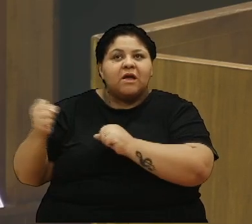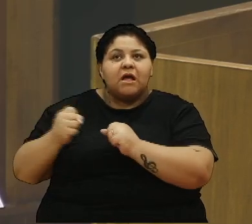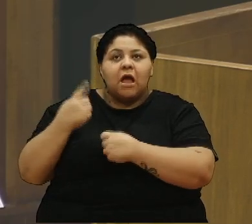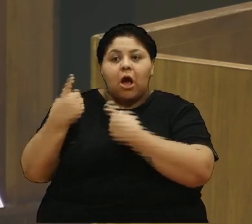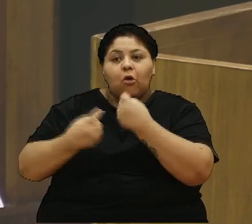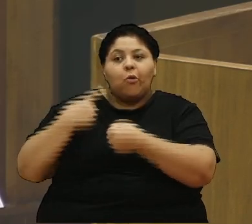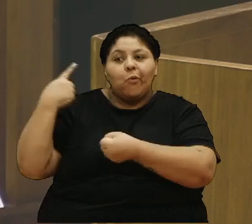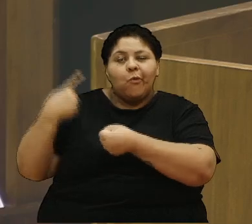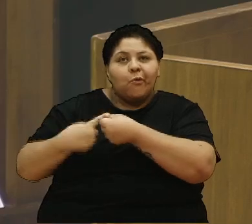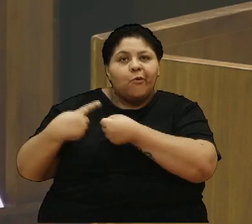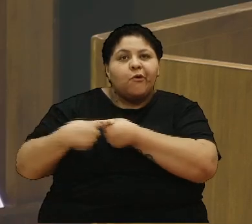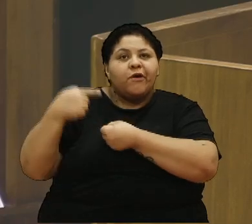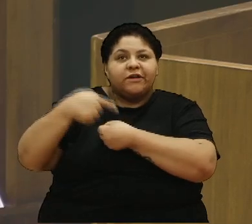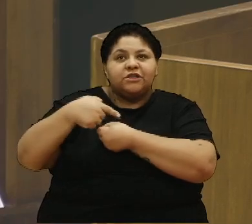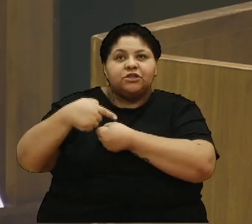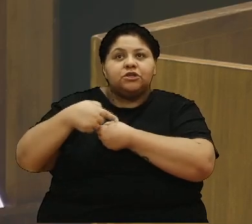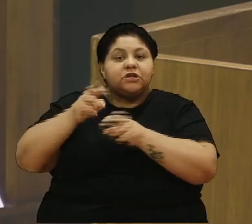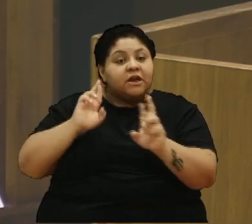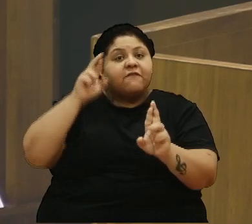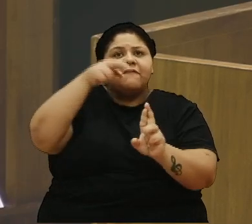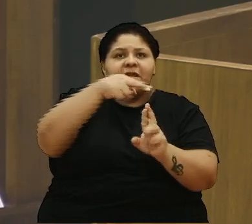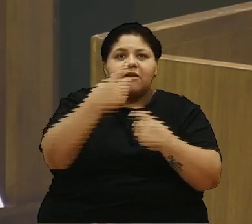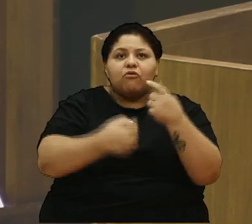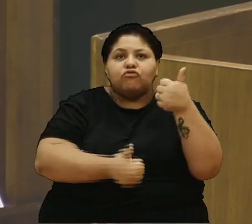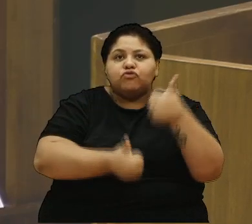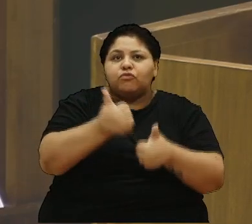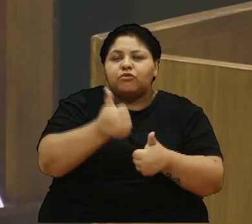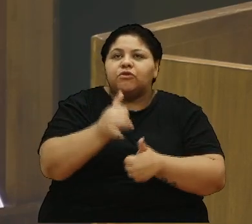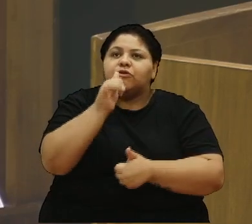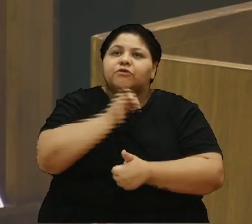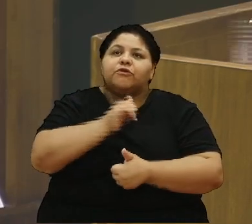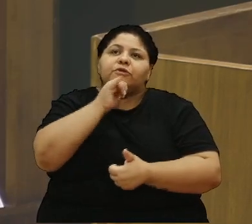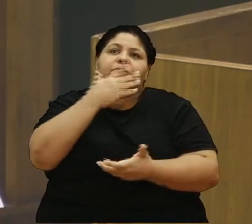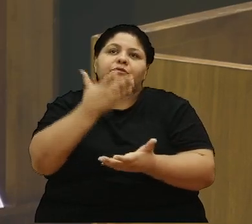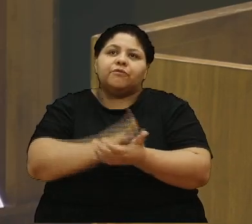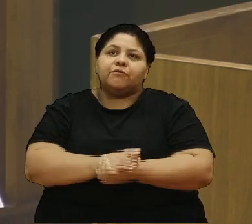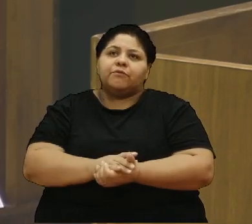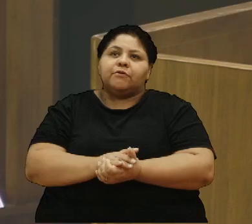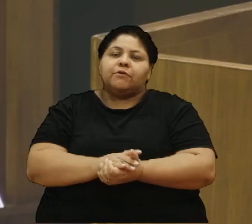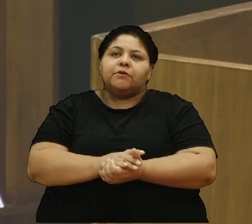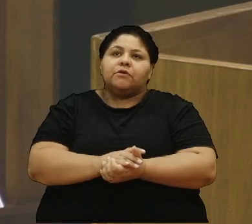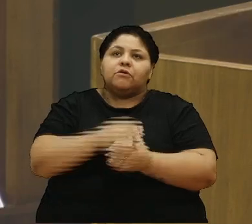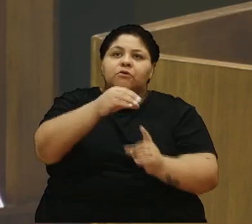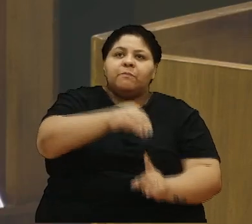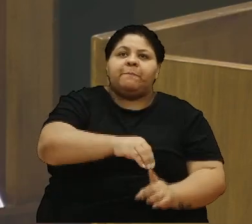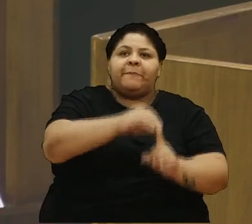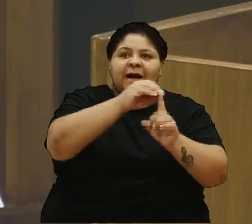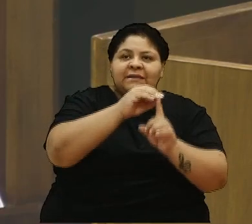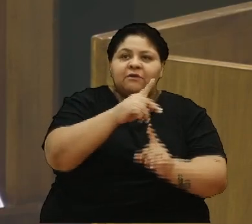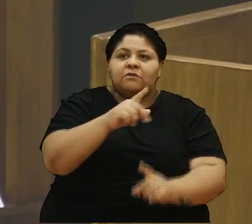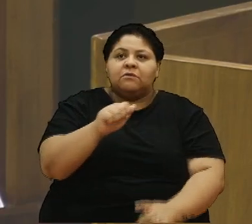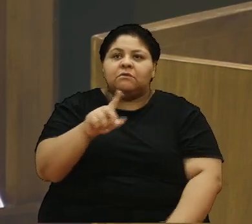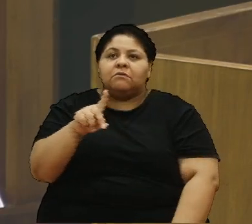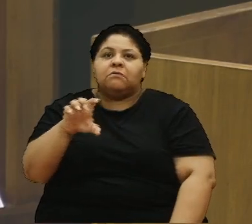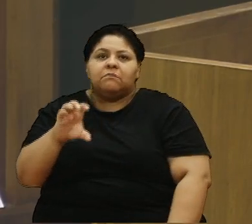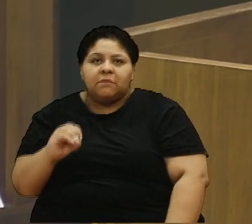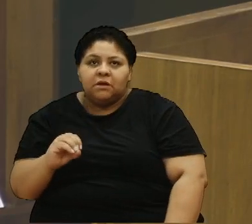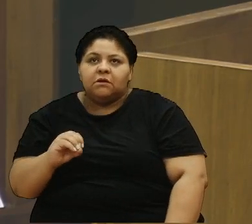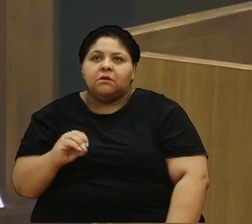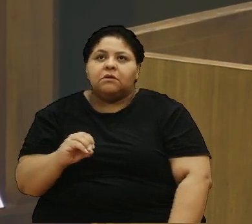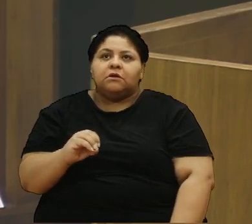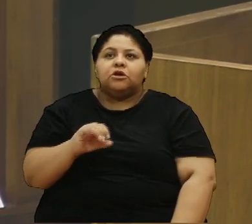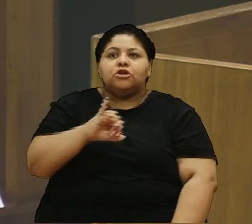cidades, a gente se tornar referência em algum esporte, por exemplo. Por exemplo, daqui a pouco ser a capital do pádel ou do jiu-jitsu, como eu falo, que tem